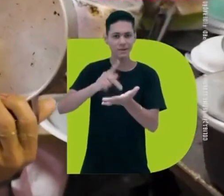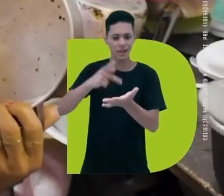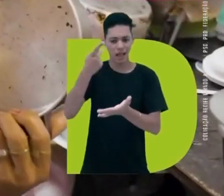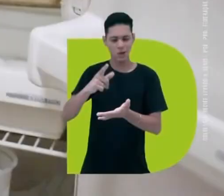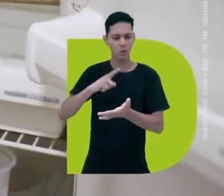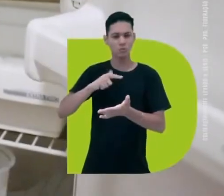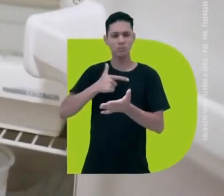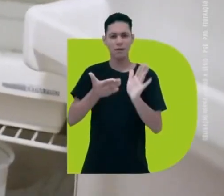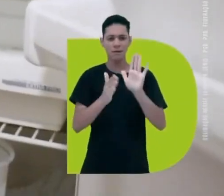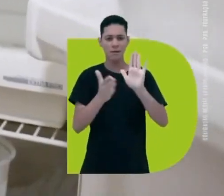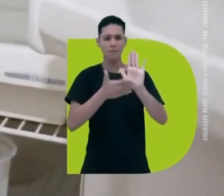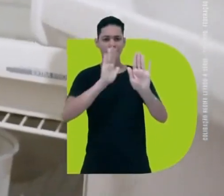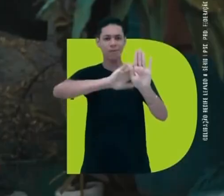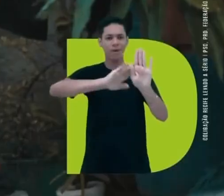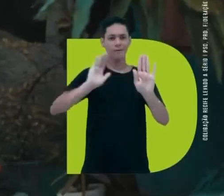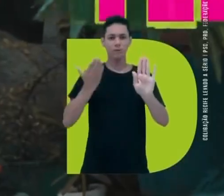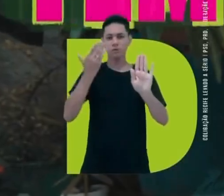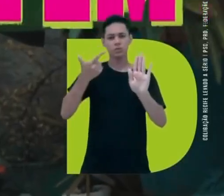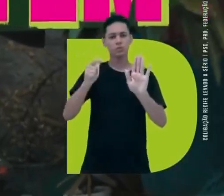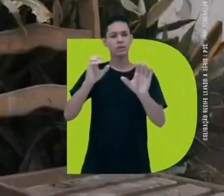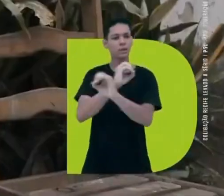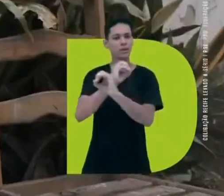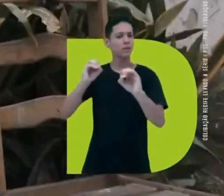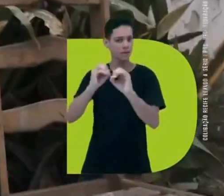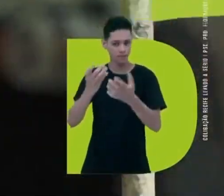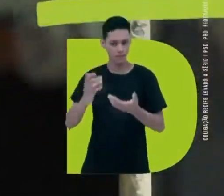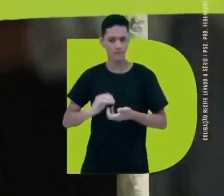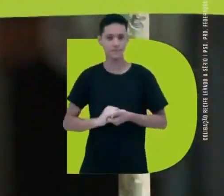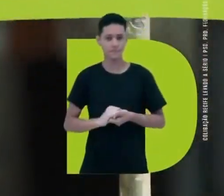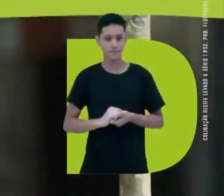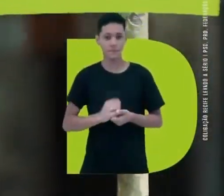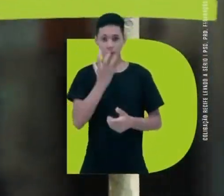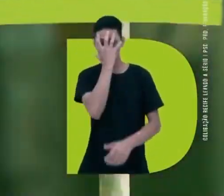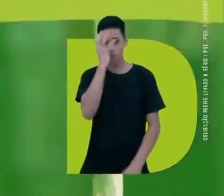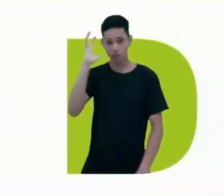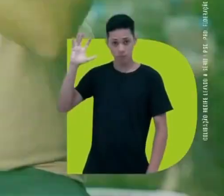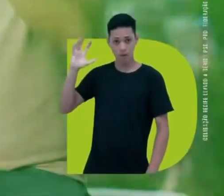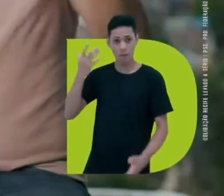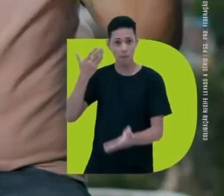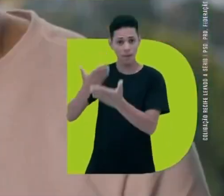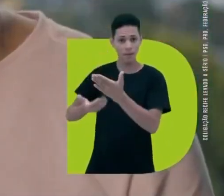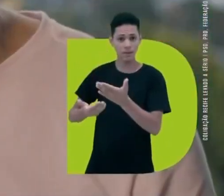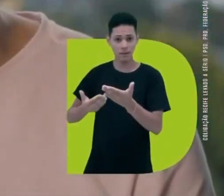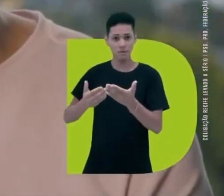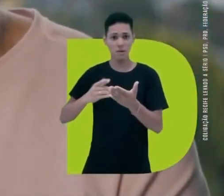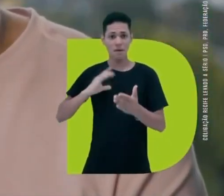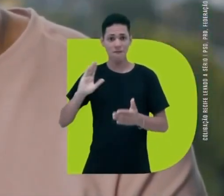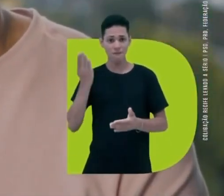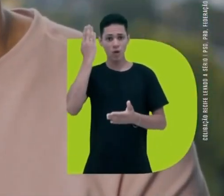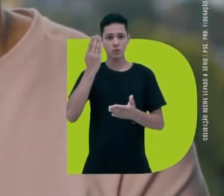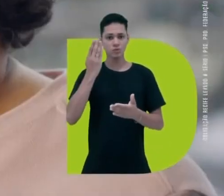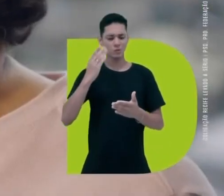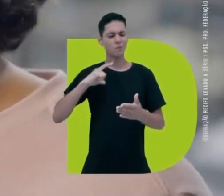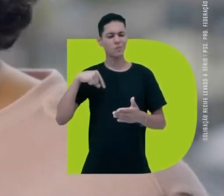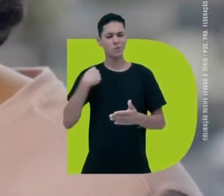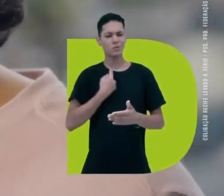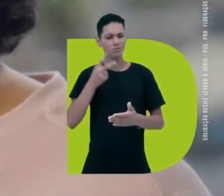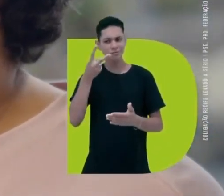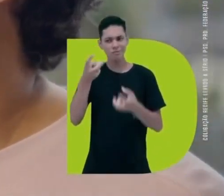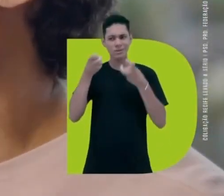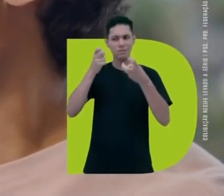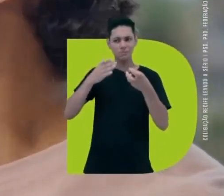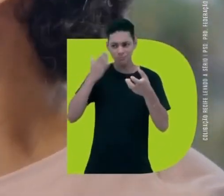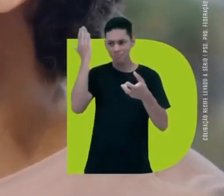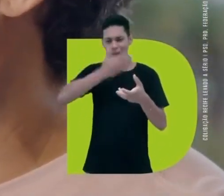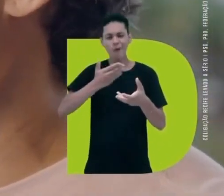verdade. Aqui não tem cenário. Não tem, não tem nada. Os filtros vão sair, maquiagem sai. A máscara a